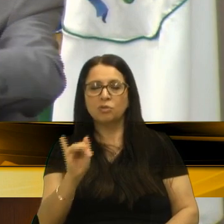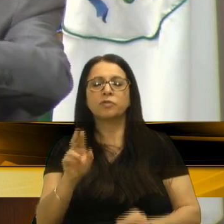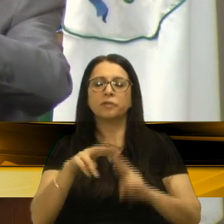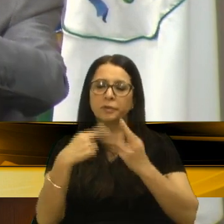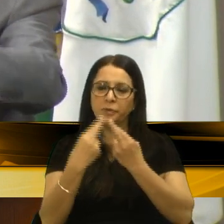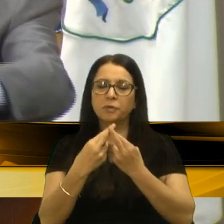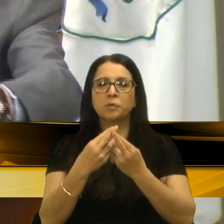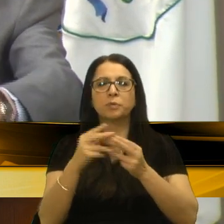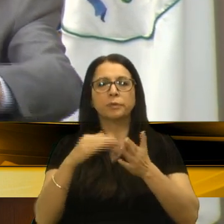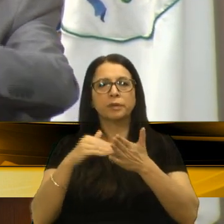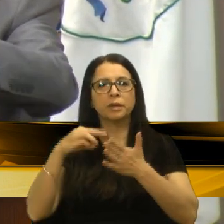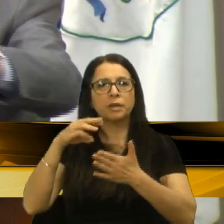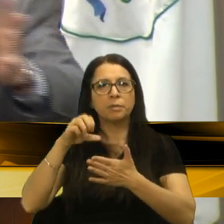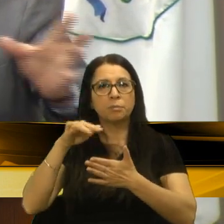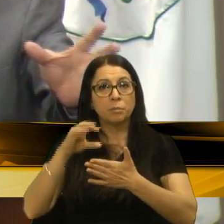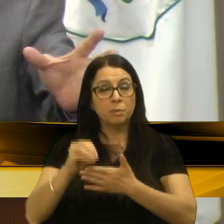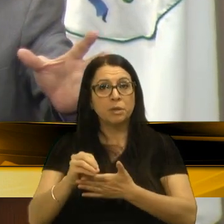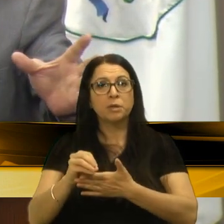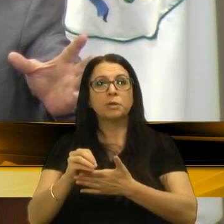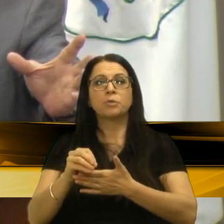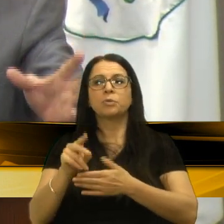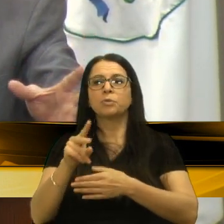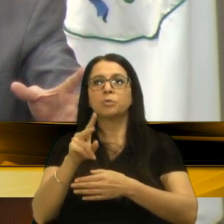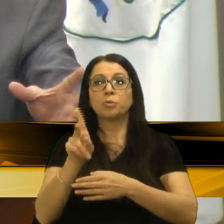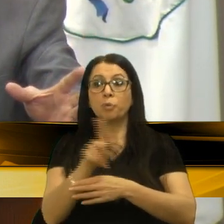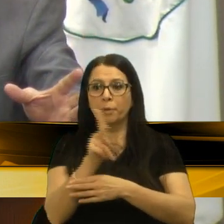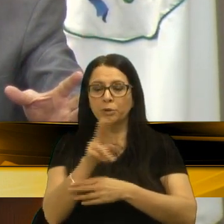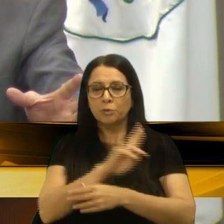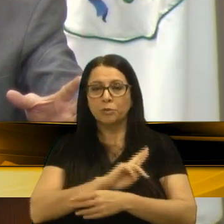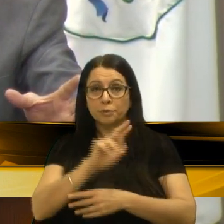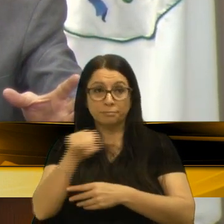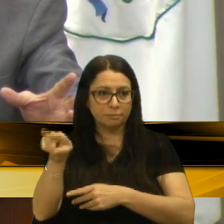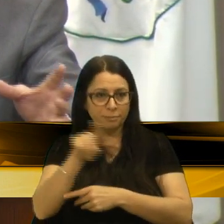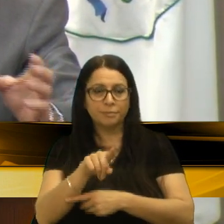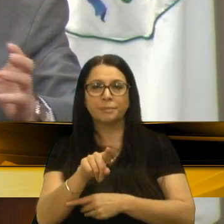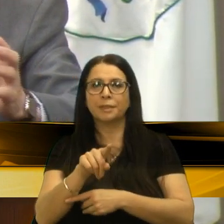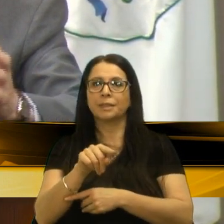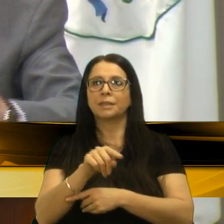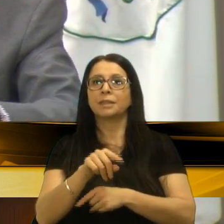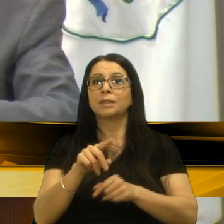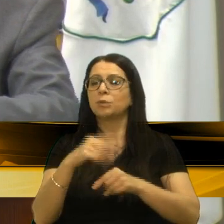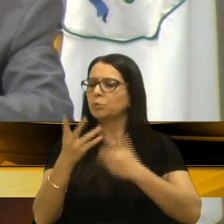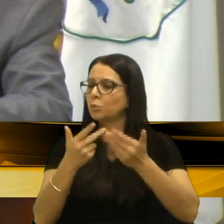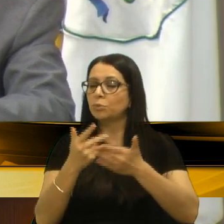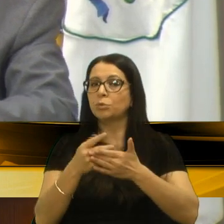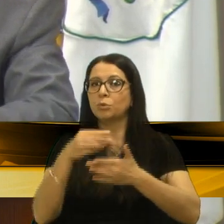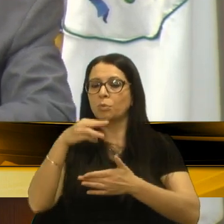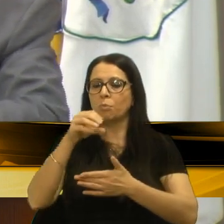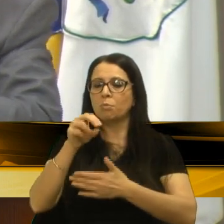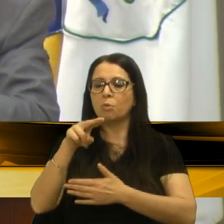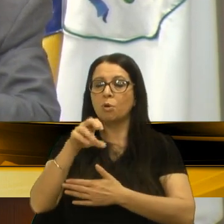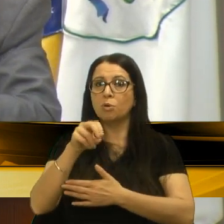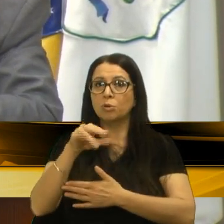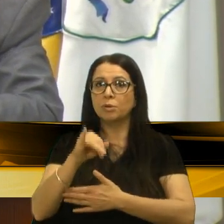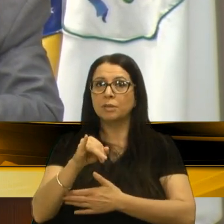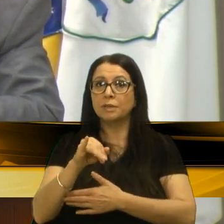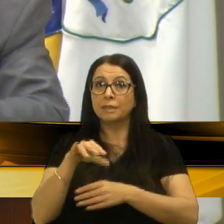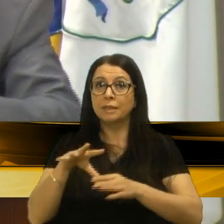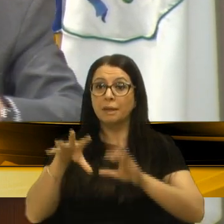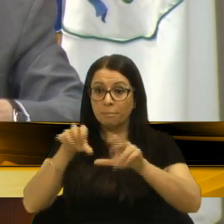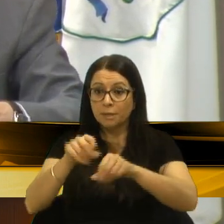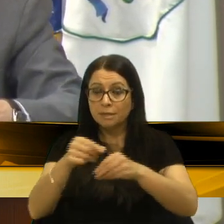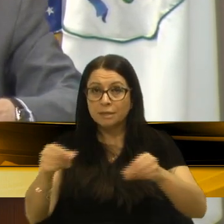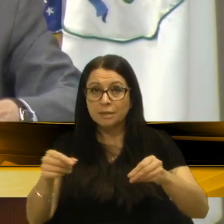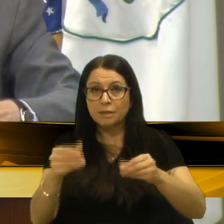com Miranja, e o Moroni tem um processo de reintegração de uma ruazinha no meio